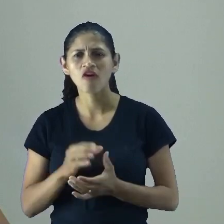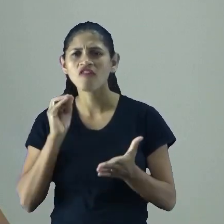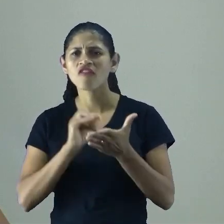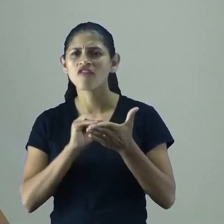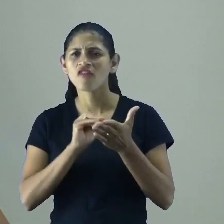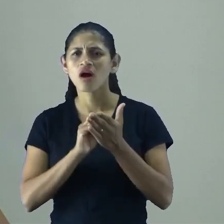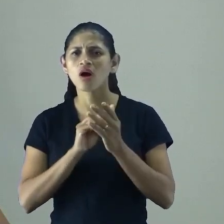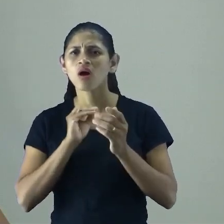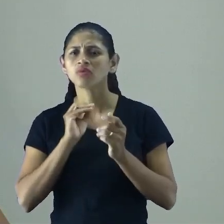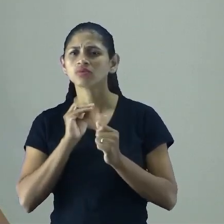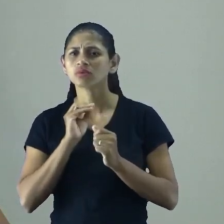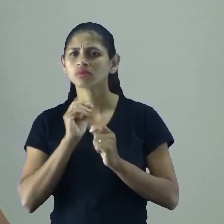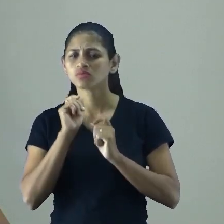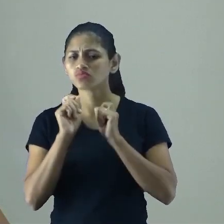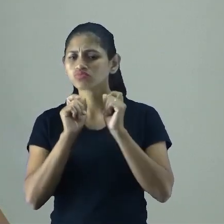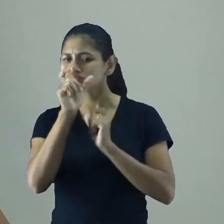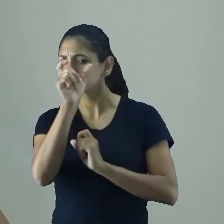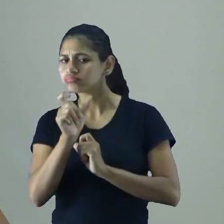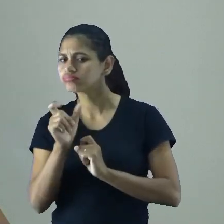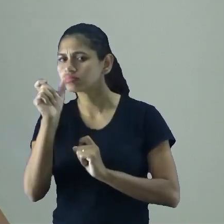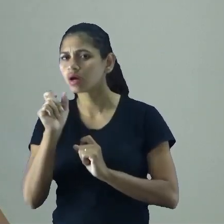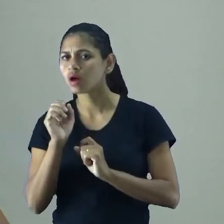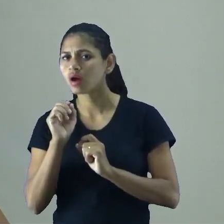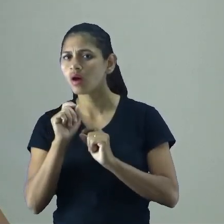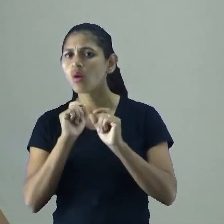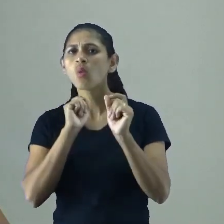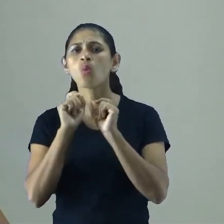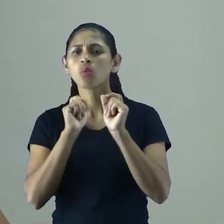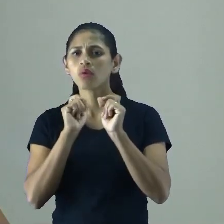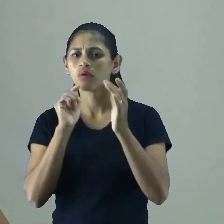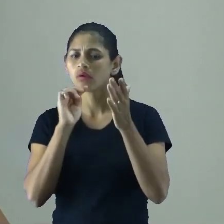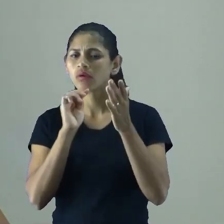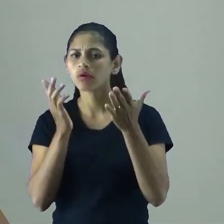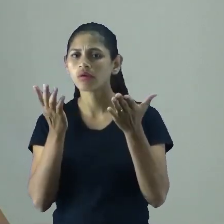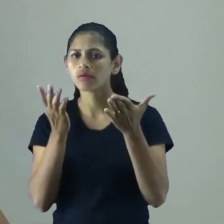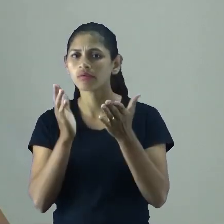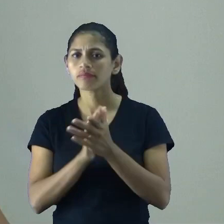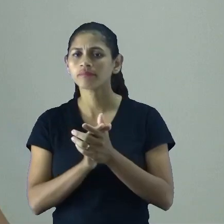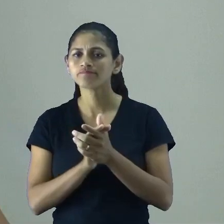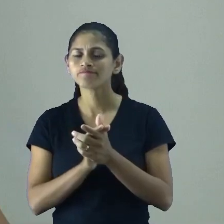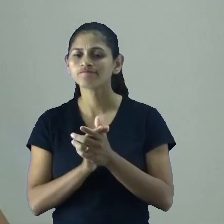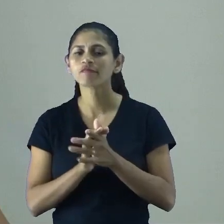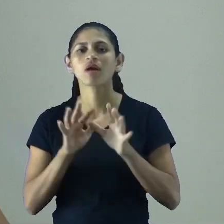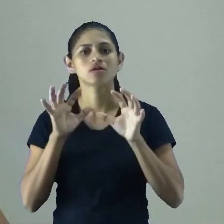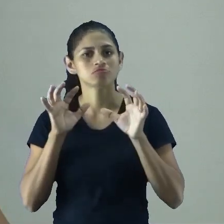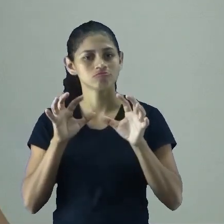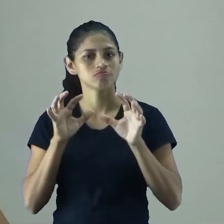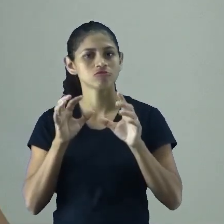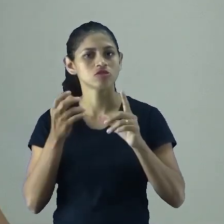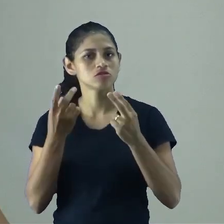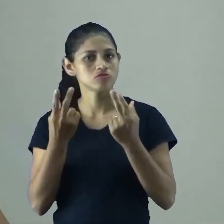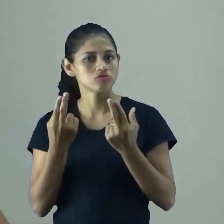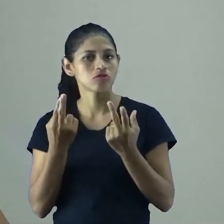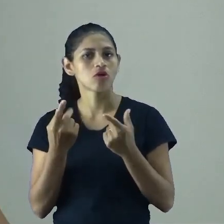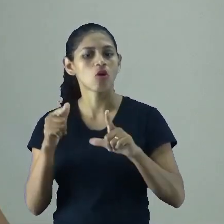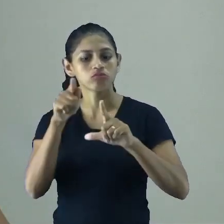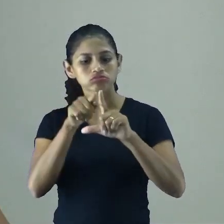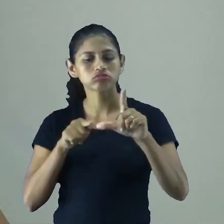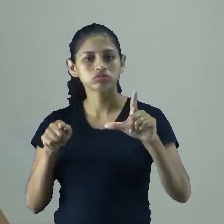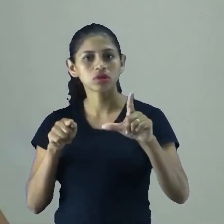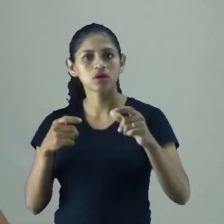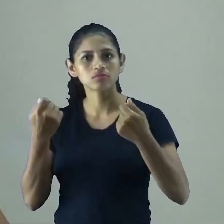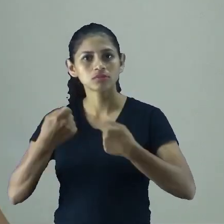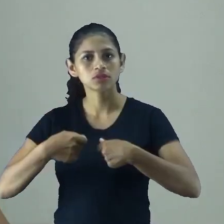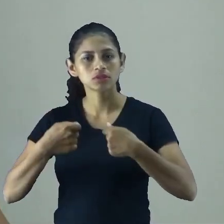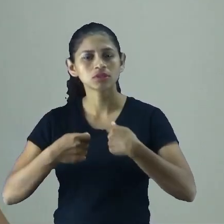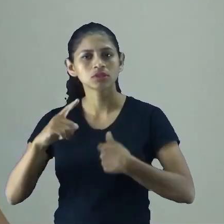Logo no início né O que que a tabela tem que ter assim como gráfico a tabela tem que ter o quê o